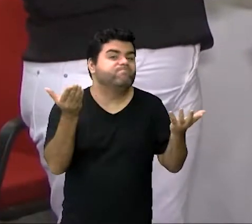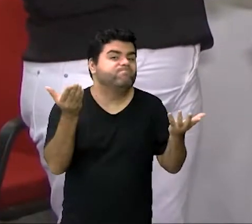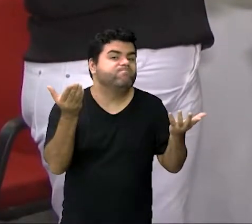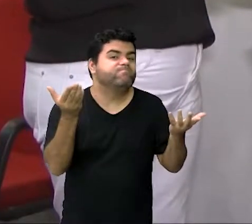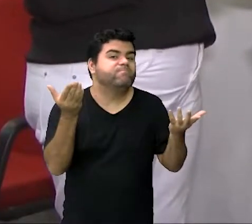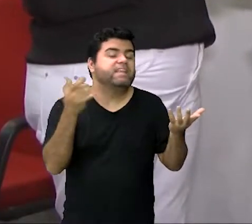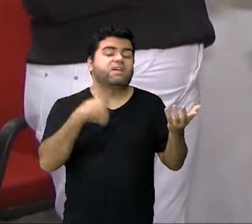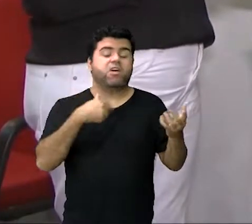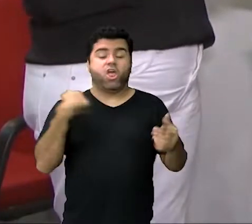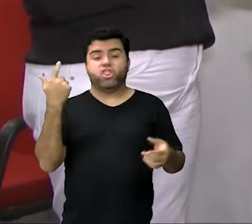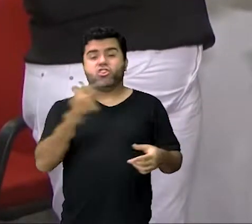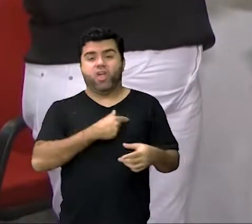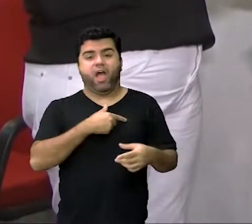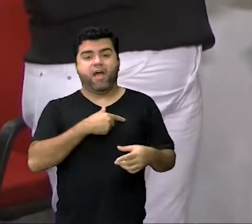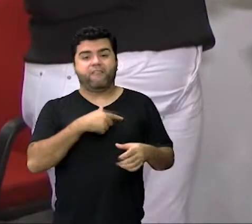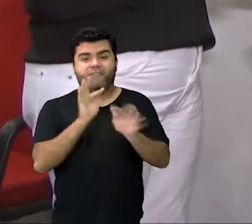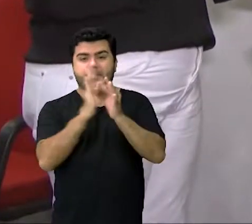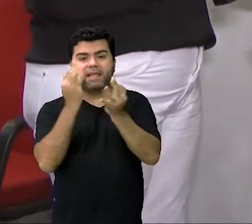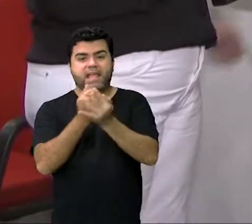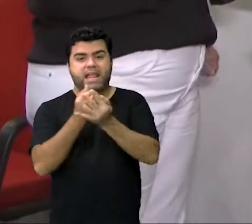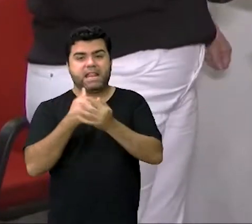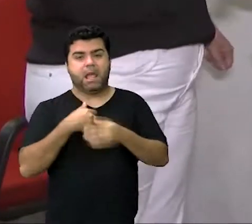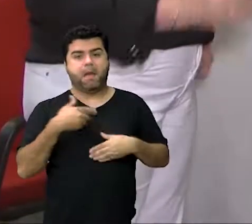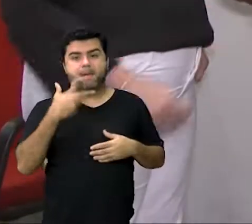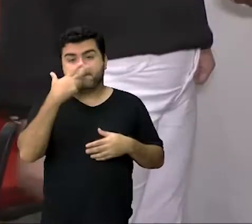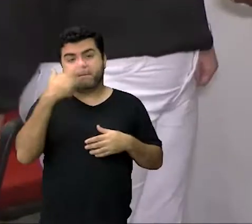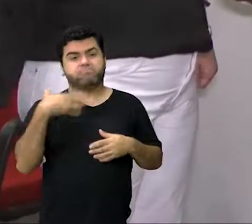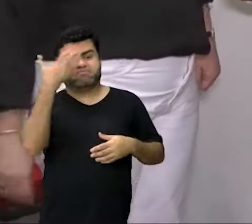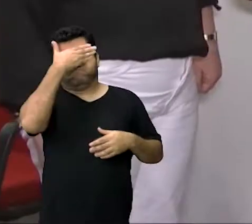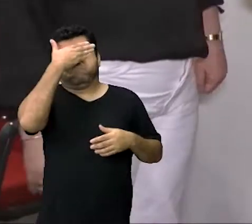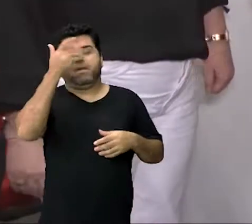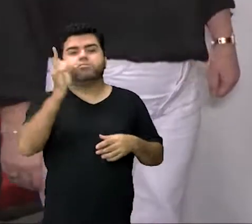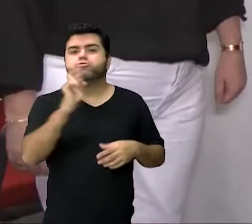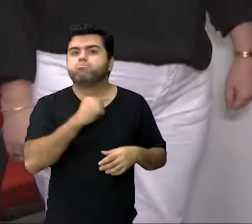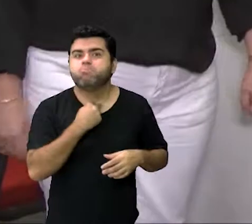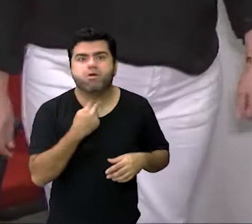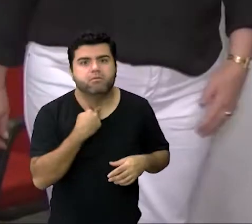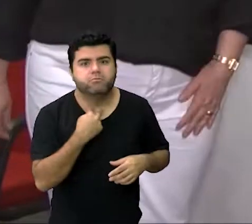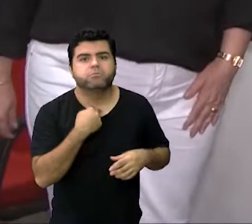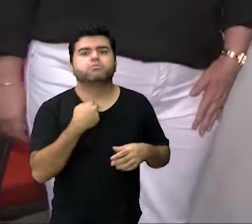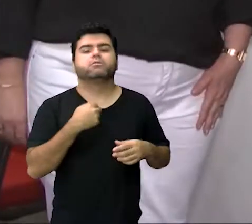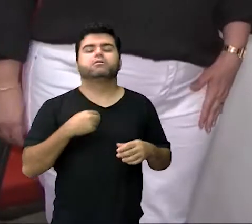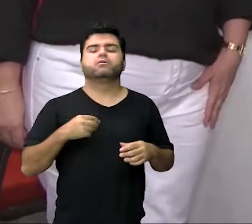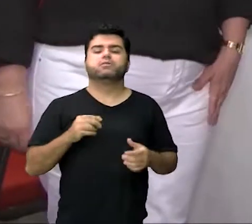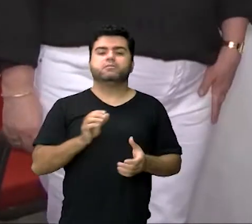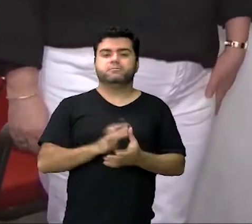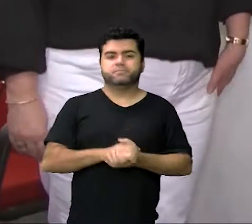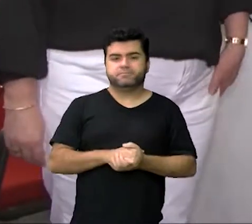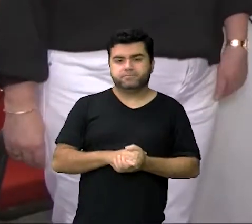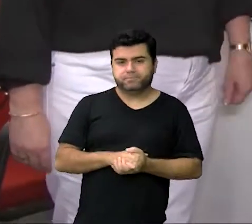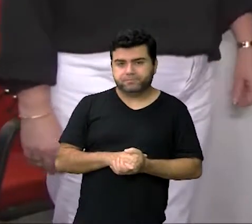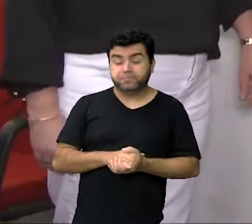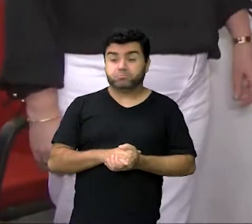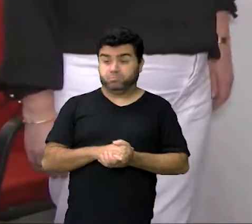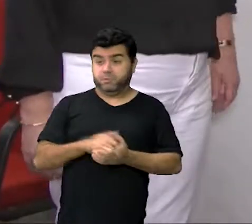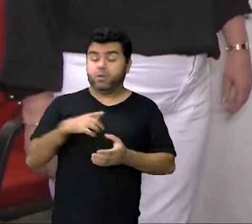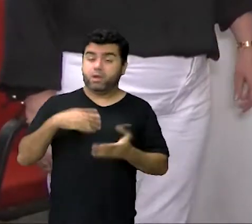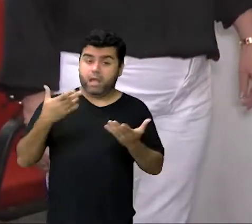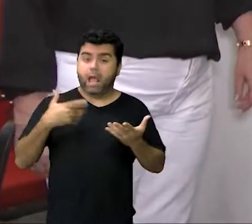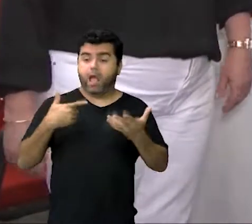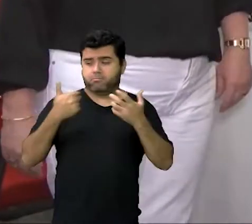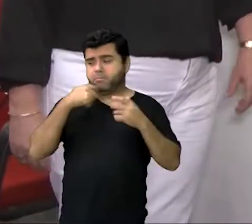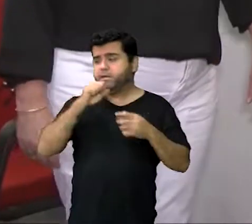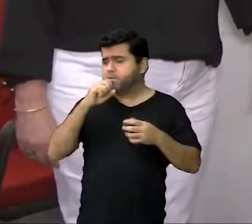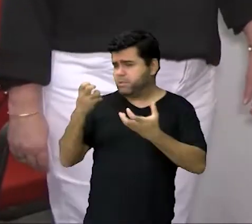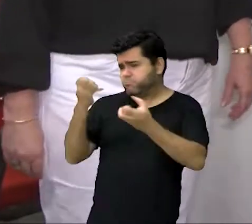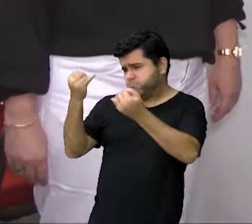nós, pais, não podemos fechar os olhos. Tá? Bom, então agora nós estamos falando aqui com uma mãe, né? Eu gostaria que a senhora